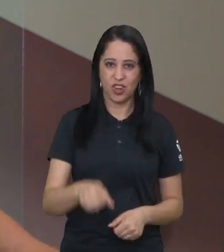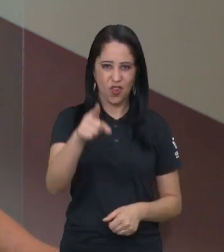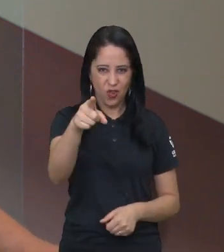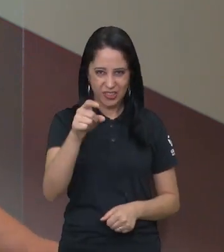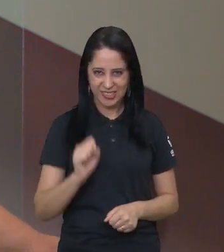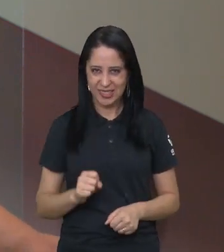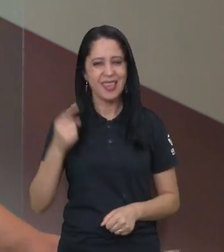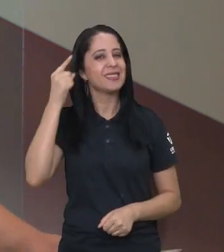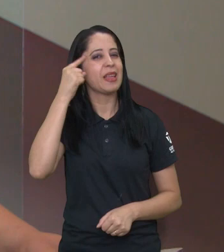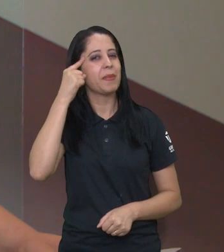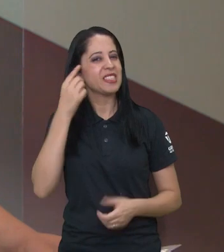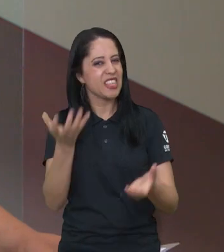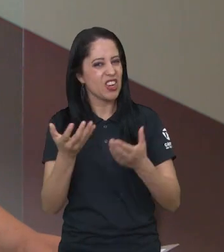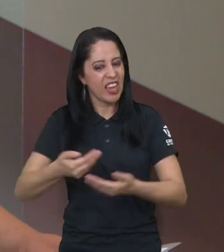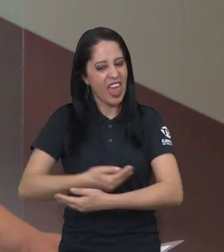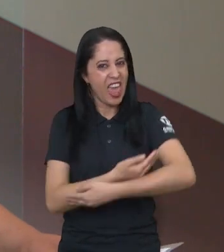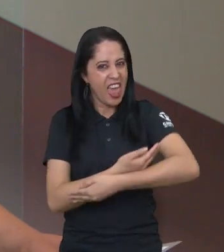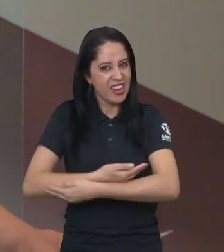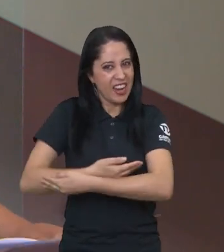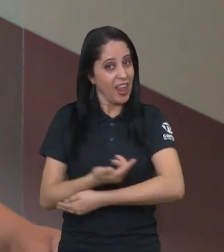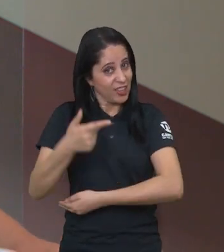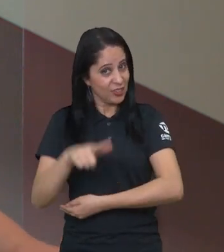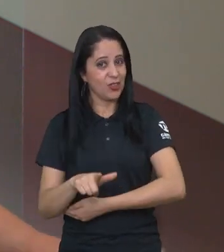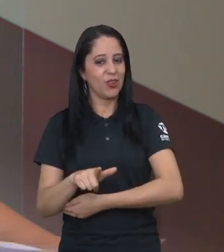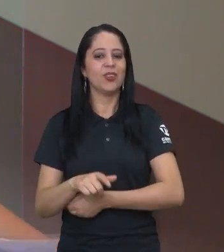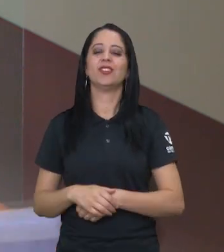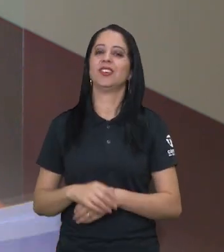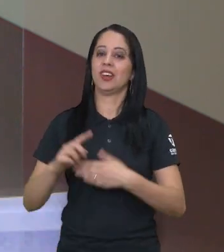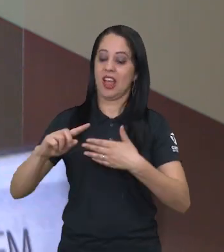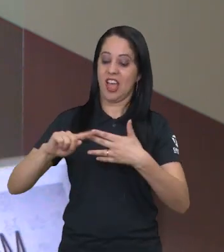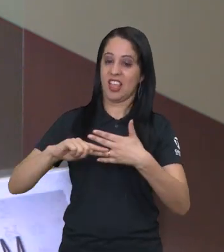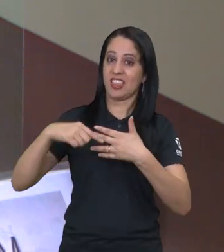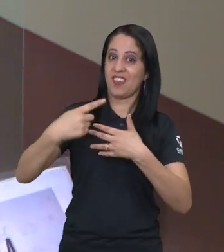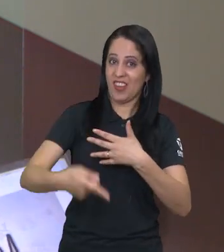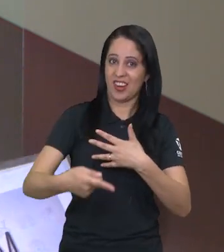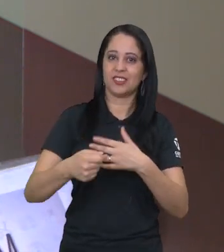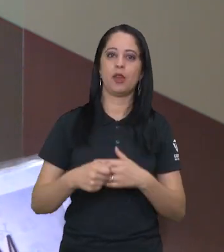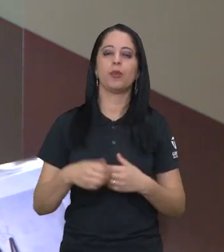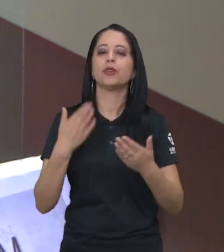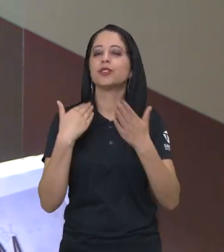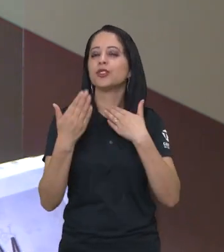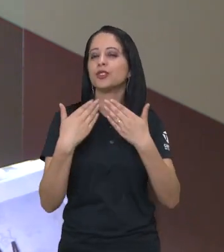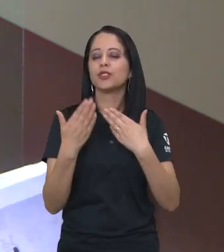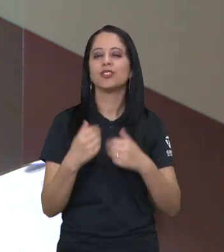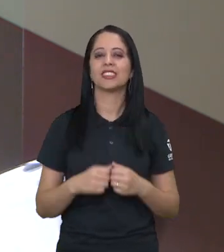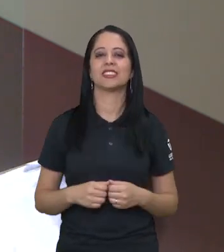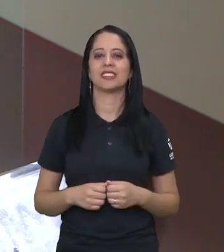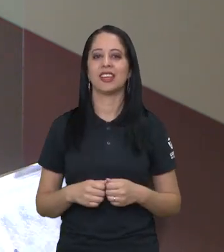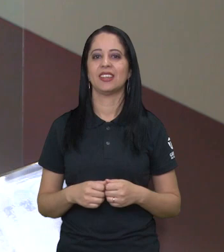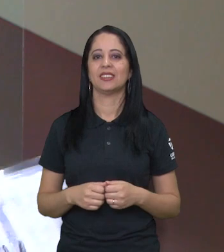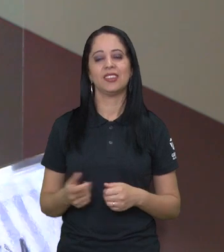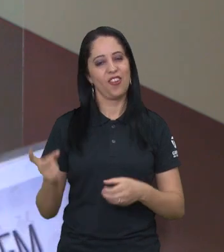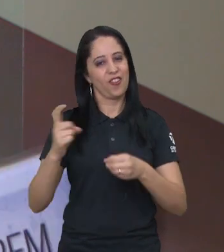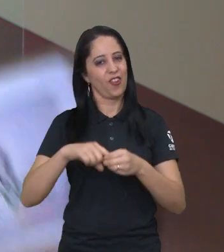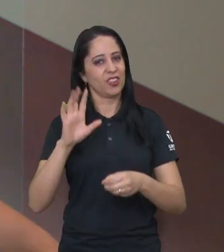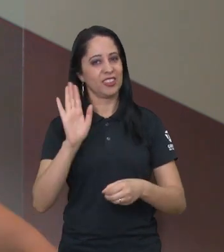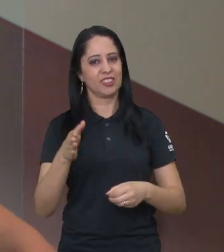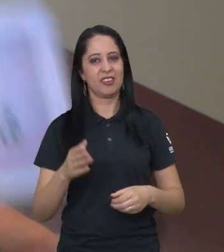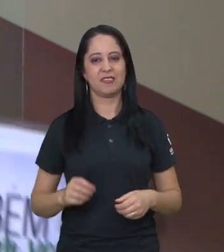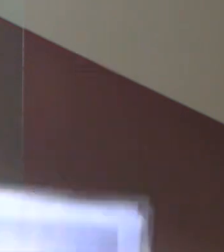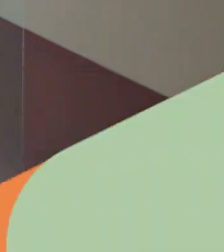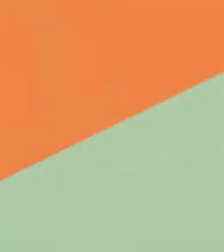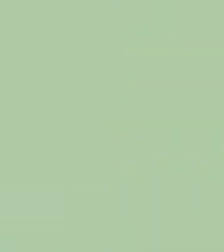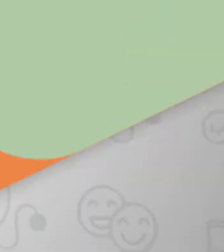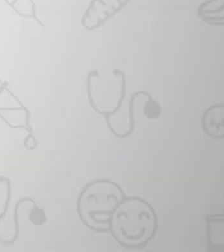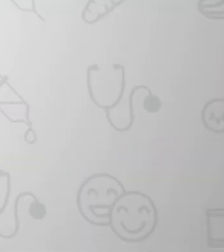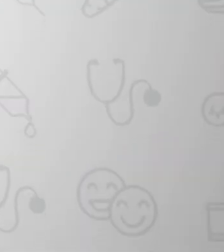tá pensando em ter mais um bebezinho ou o primeiro? Daqui a pouquinho, depois do intervalo, a gente conversa um pouquinho mais sobre esse assunto. A gente volta já, não saia